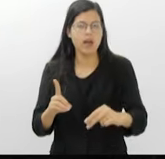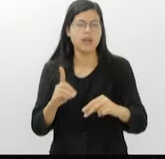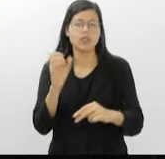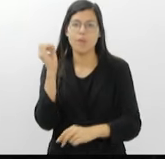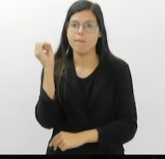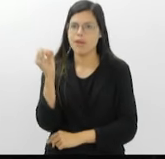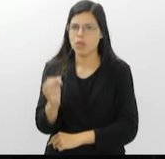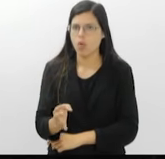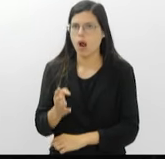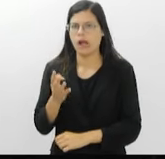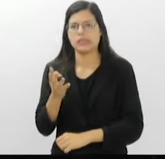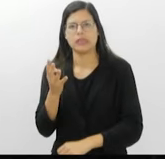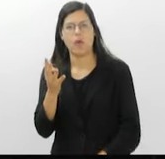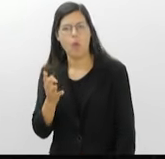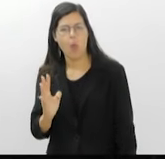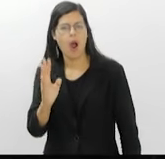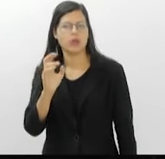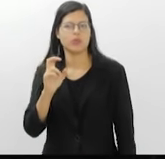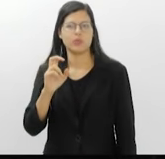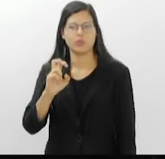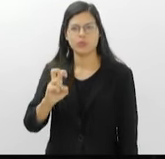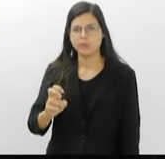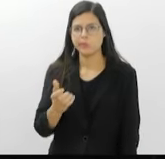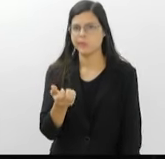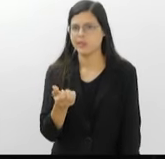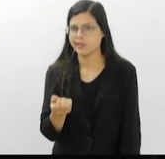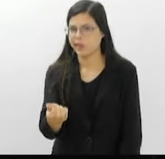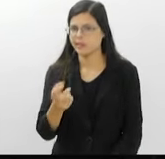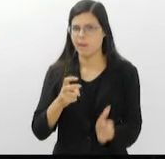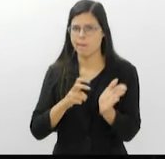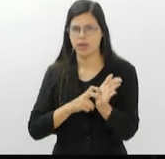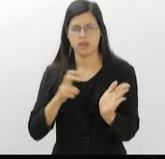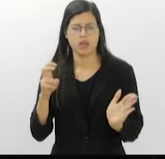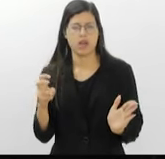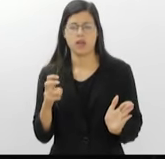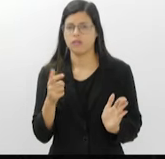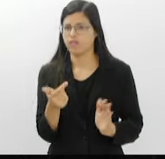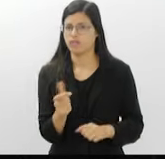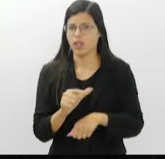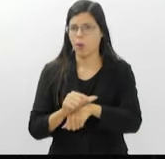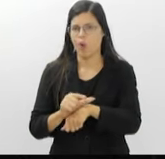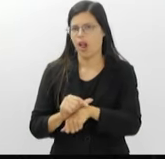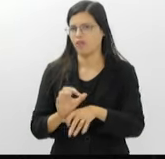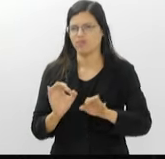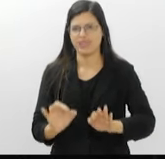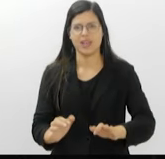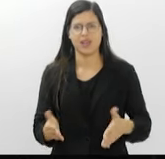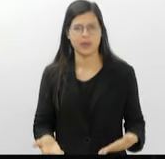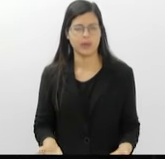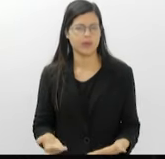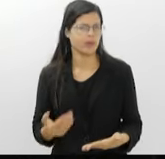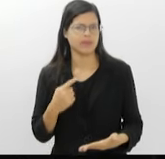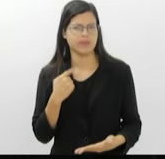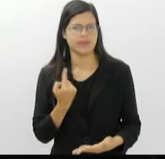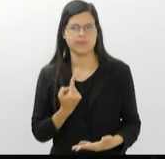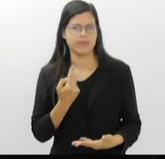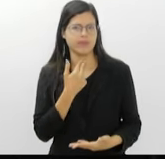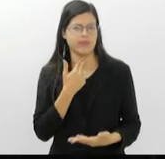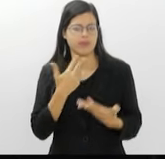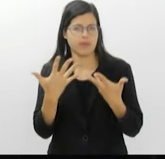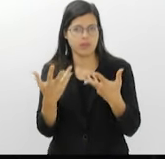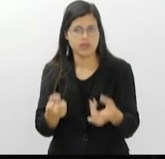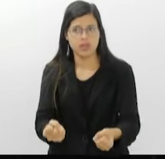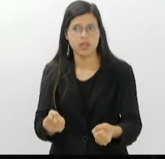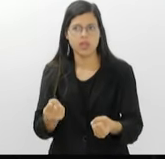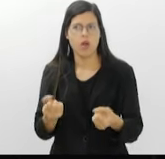madrugada, 4 da manhã, 5 da manhã, 6 da manhã, não tem horário. Então, nós não podemos aceitar. Hoje, eu liguei, prontamente